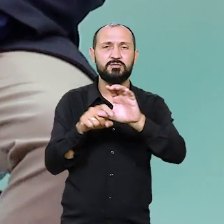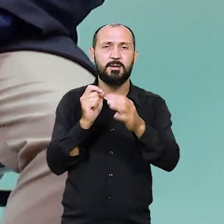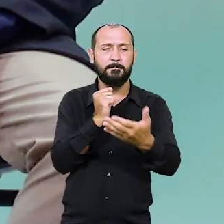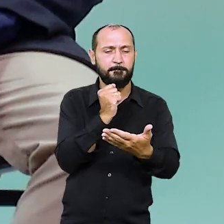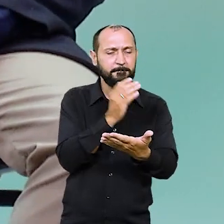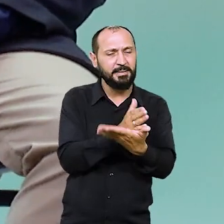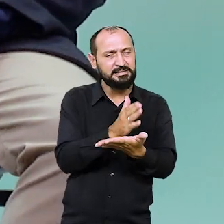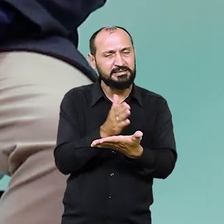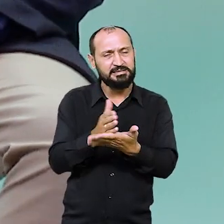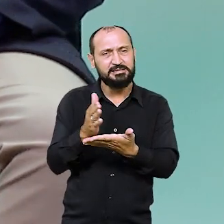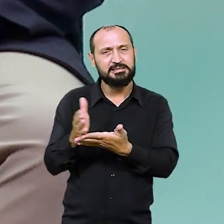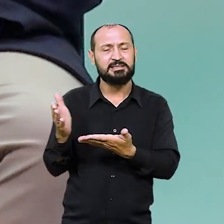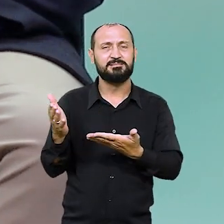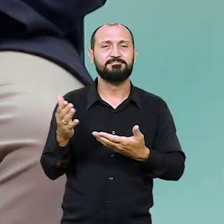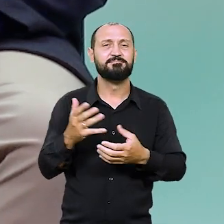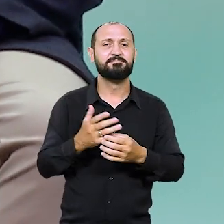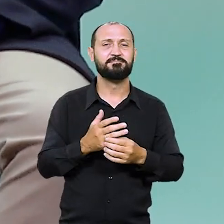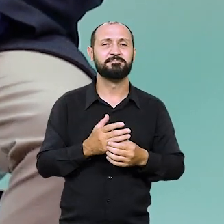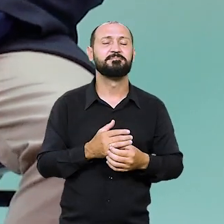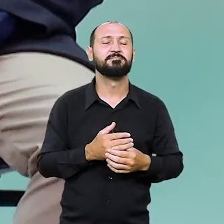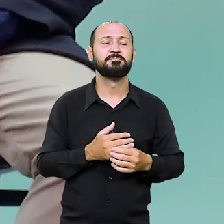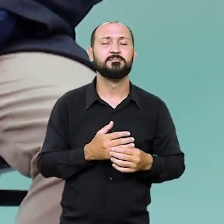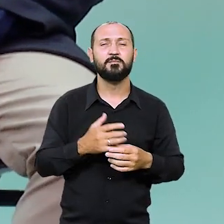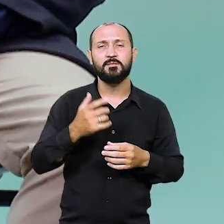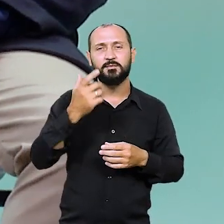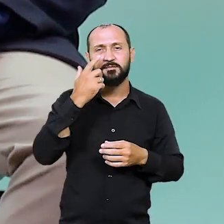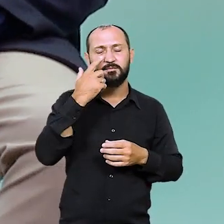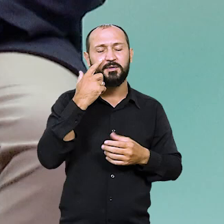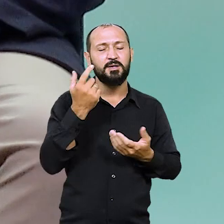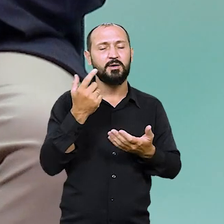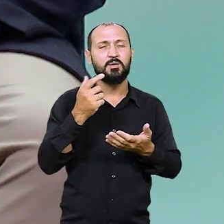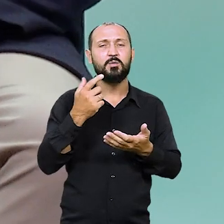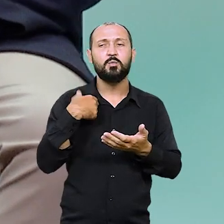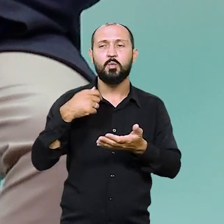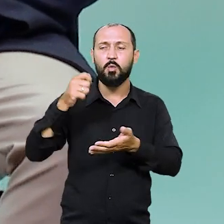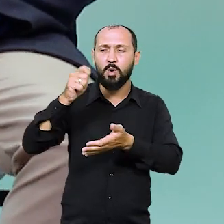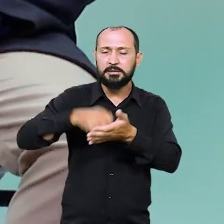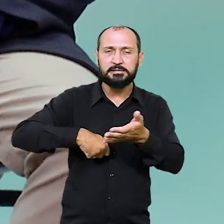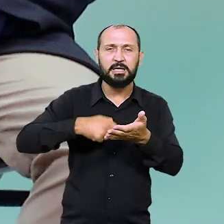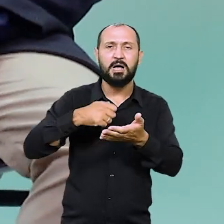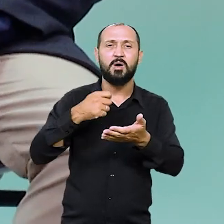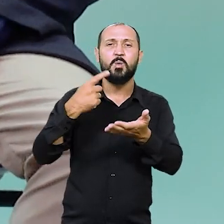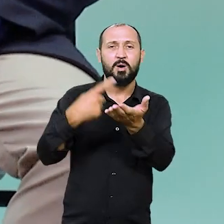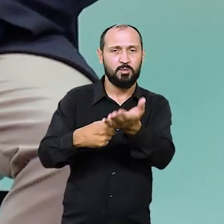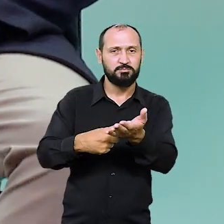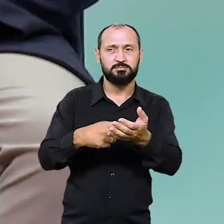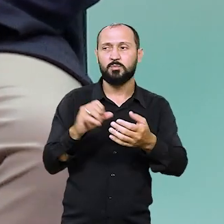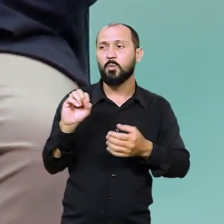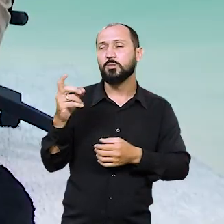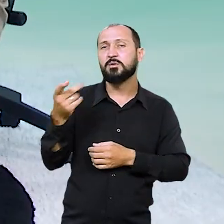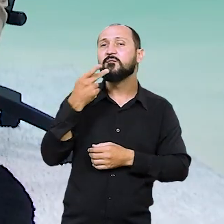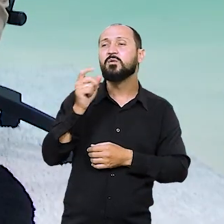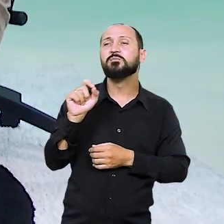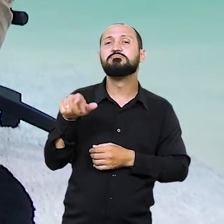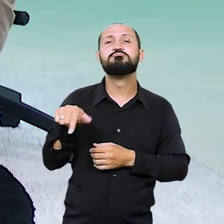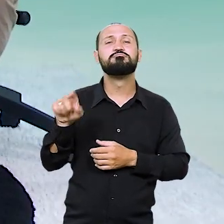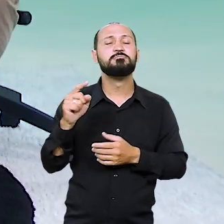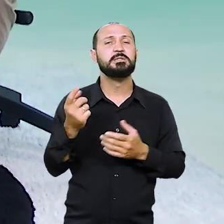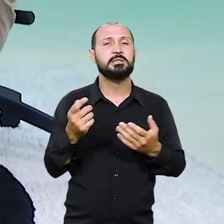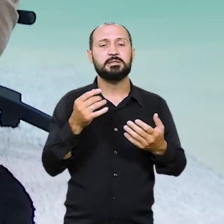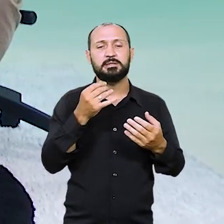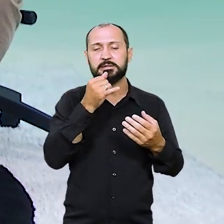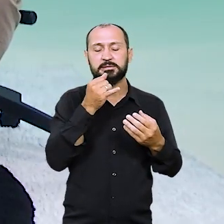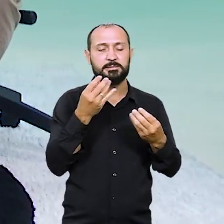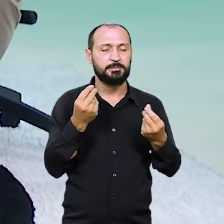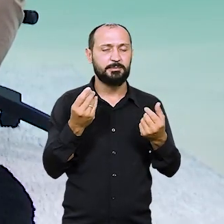parcele as dívidas, nem que parcele essa dívida em várias vezes. Então, buscar um acordo, ou no caso, por exemplo, como você citou, da